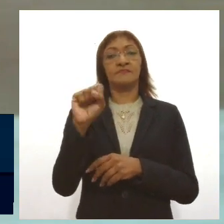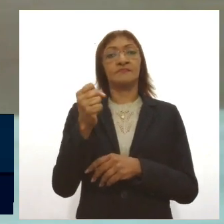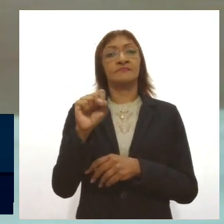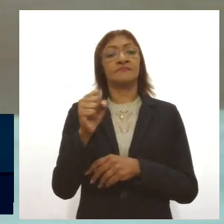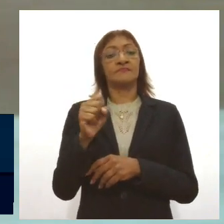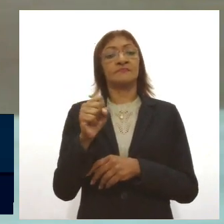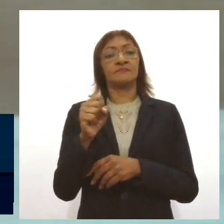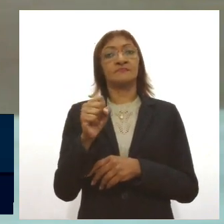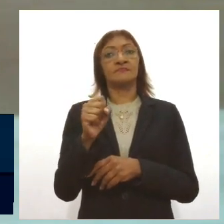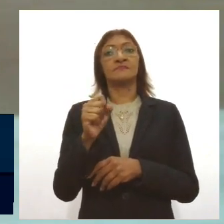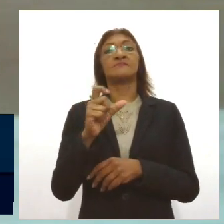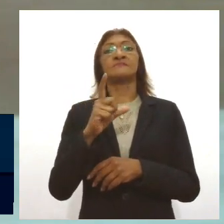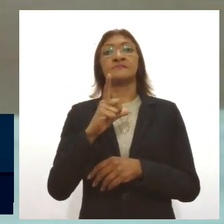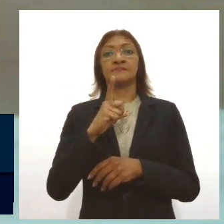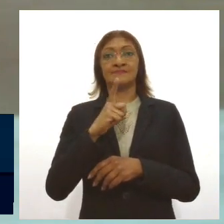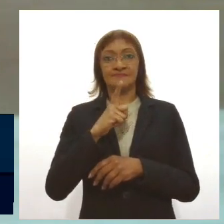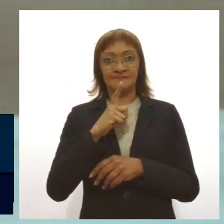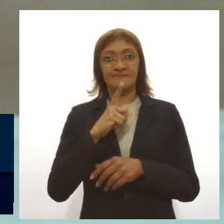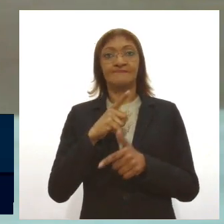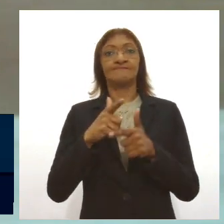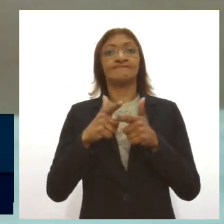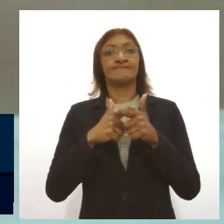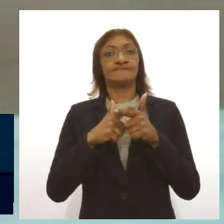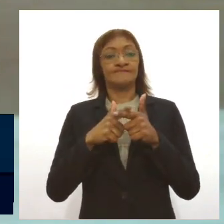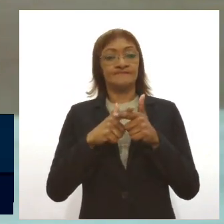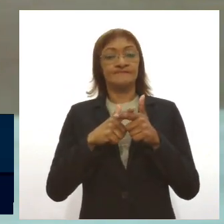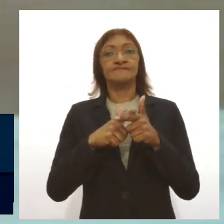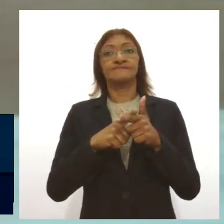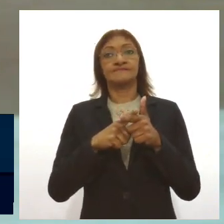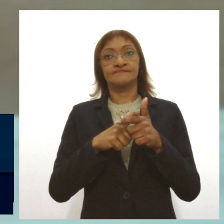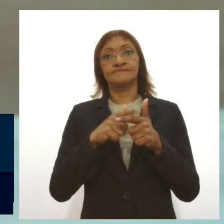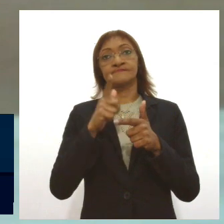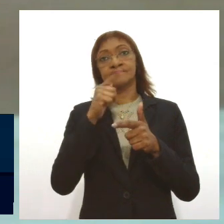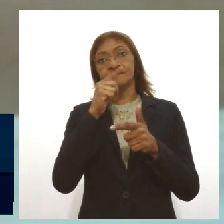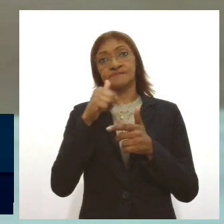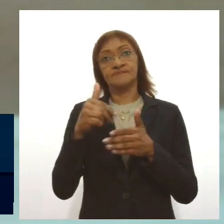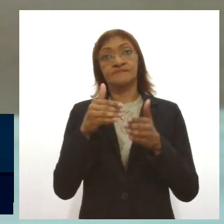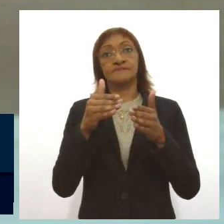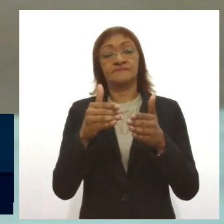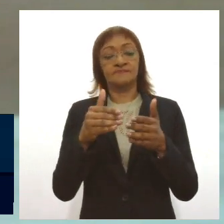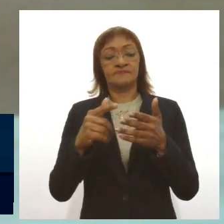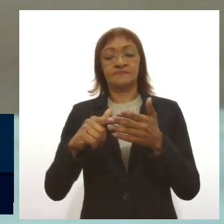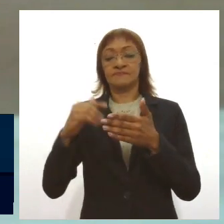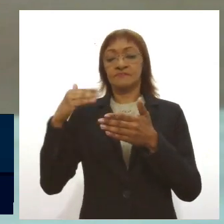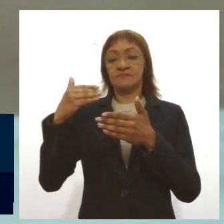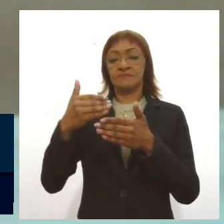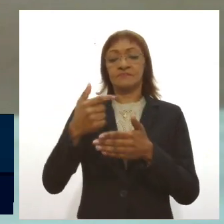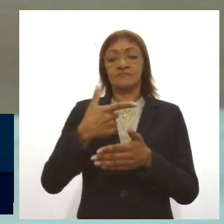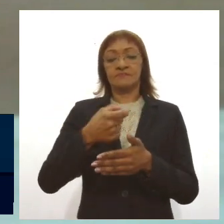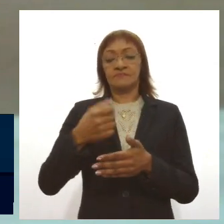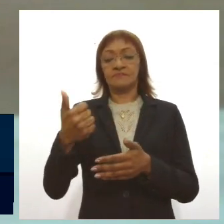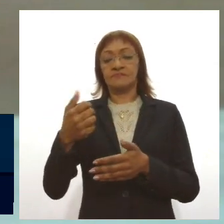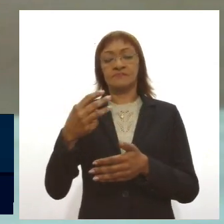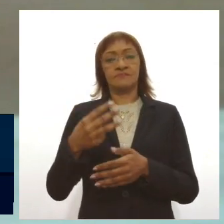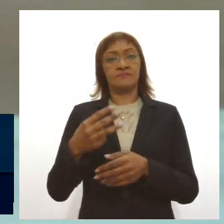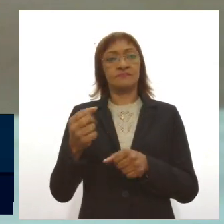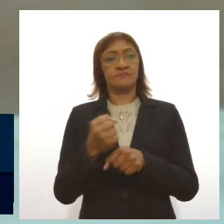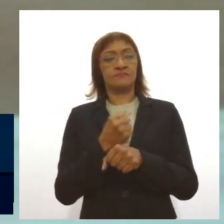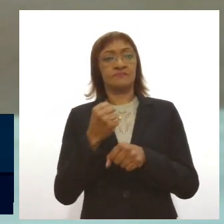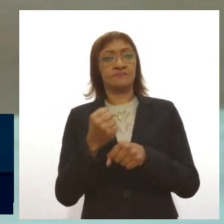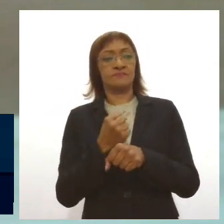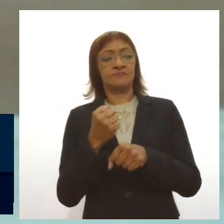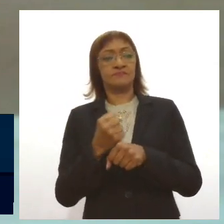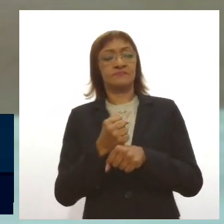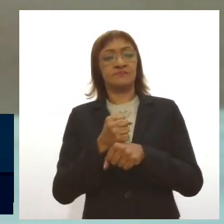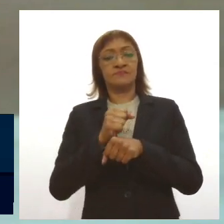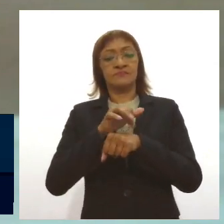com deficiência hídrica. De 2013 para cá, lógico, algumas barragens foram construídas, mas mesmo assim a